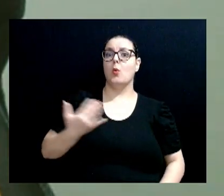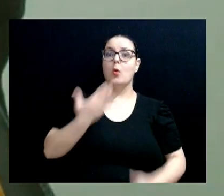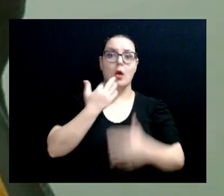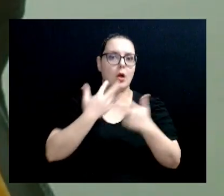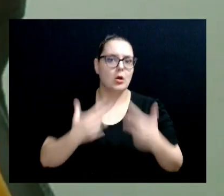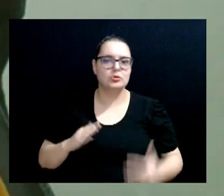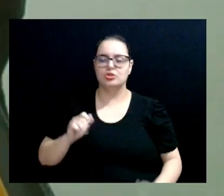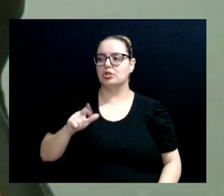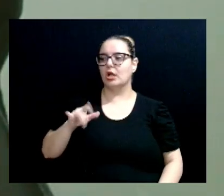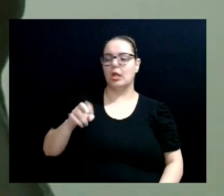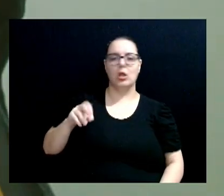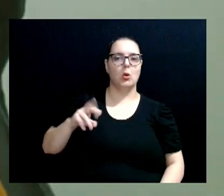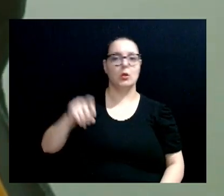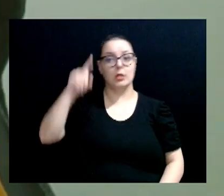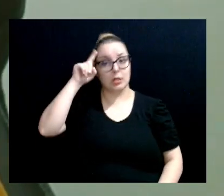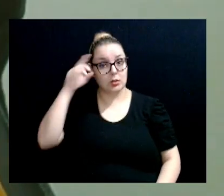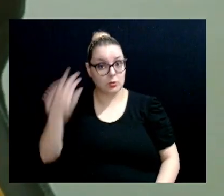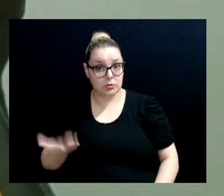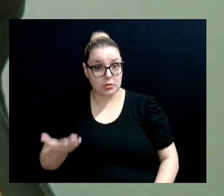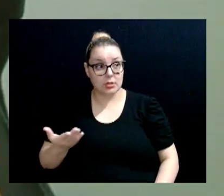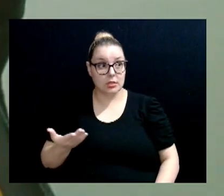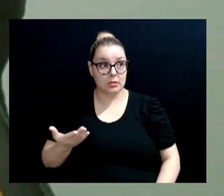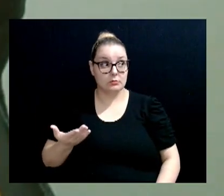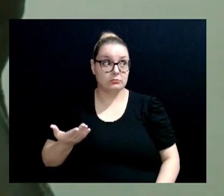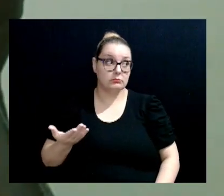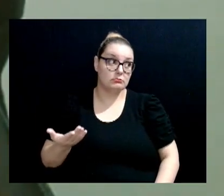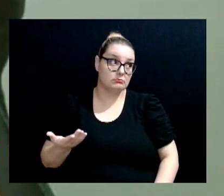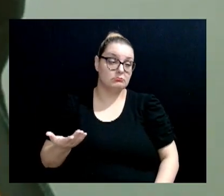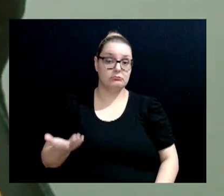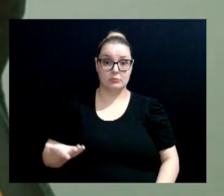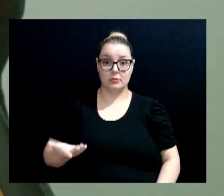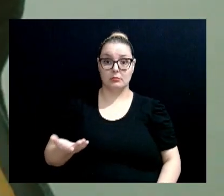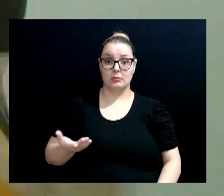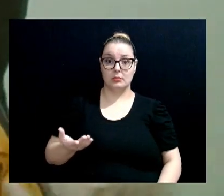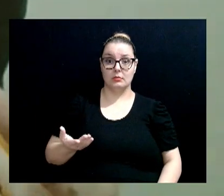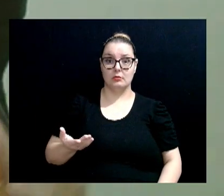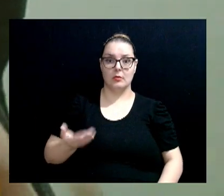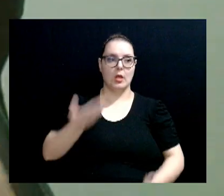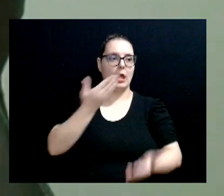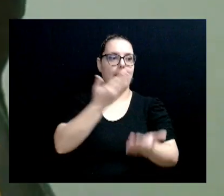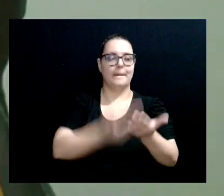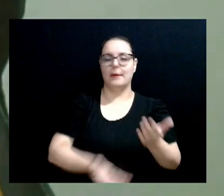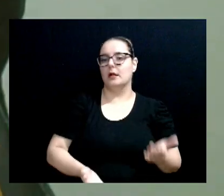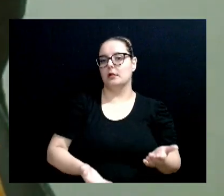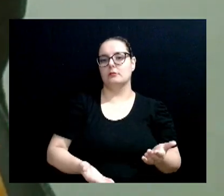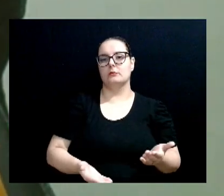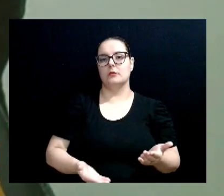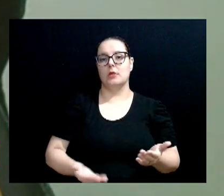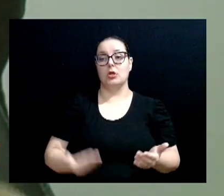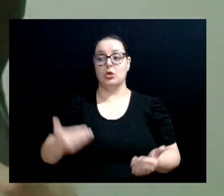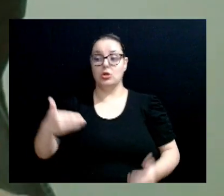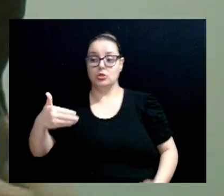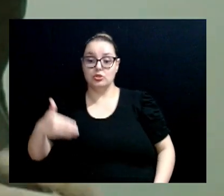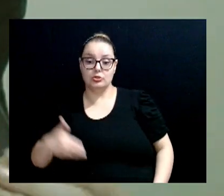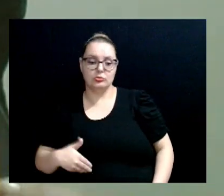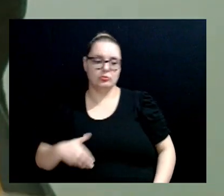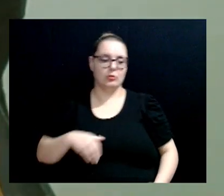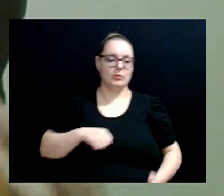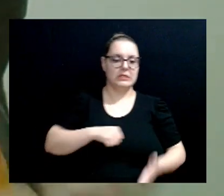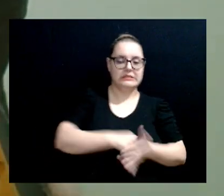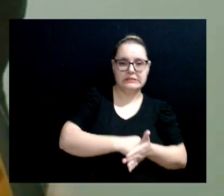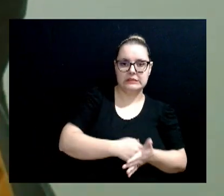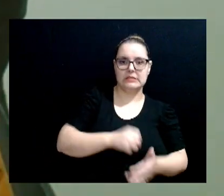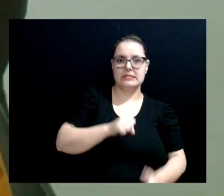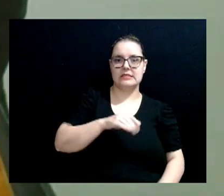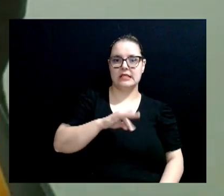naquele dia, mas elas acabam tendo totalmente a percepção, né, de fome e saciedade, né? Então elas não sabem se era